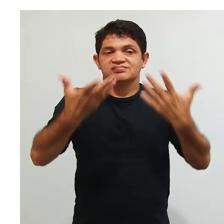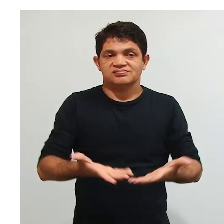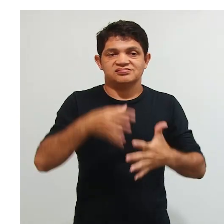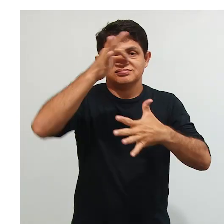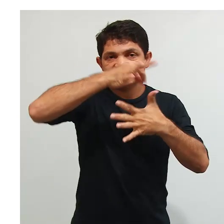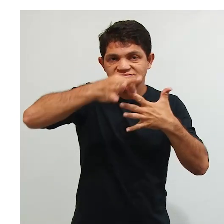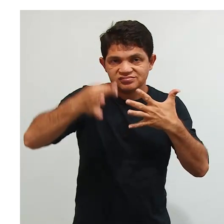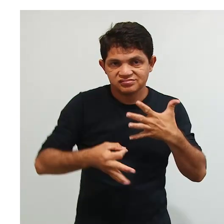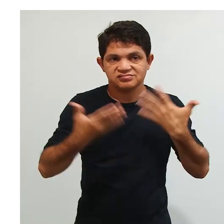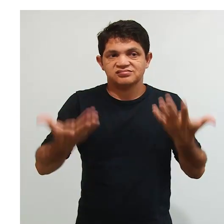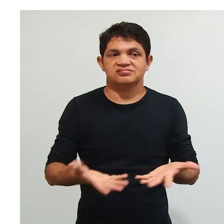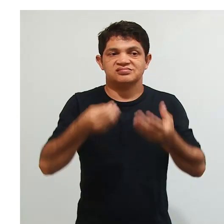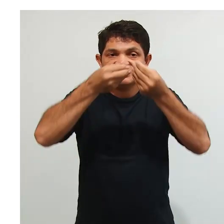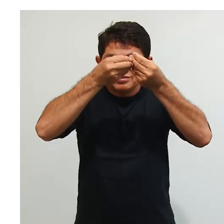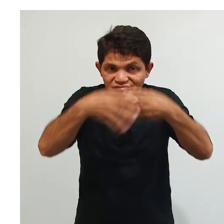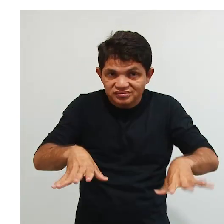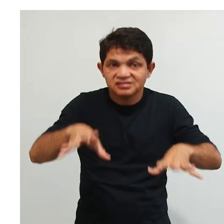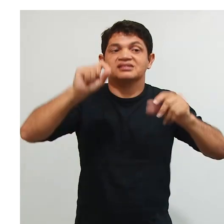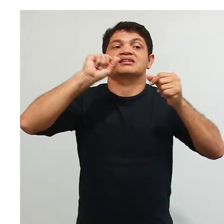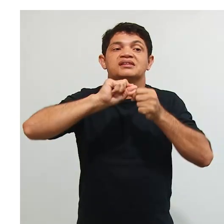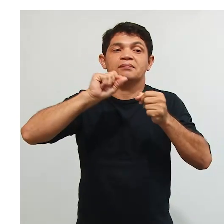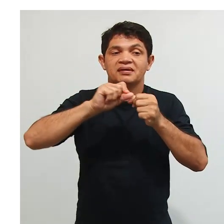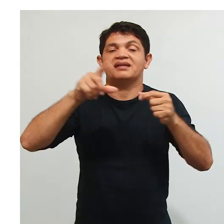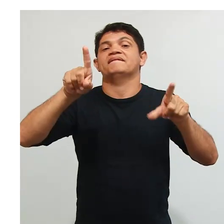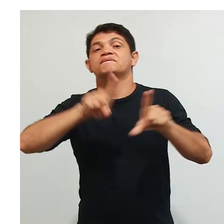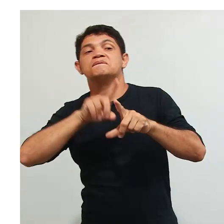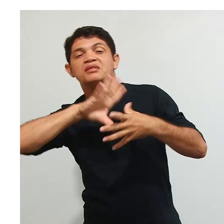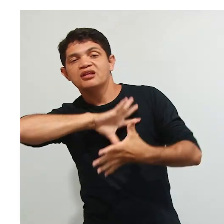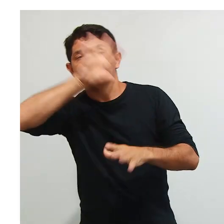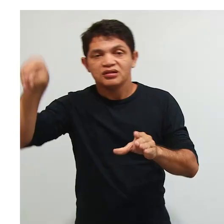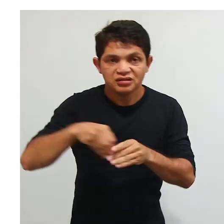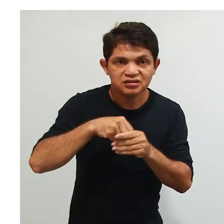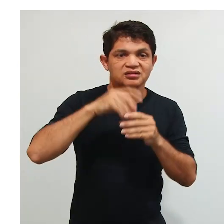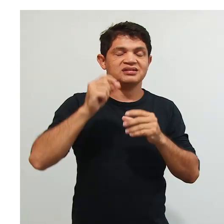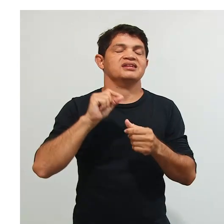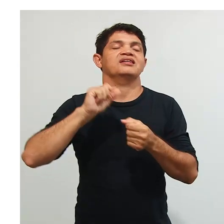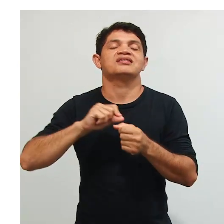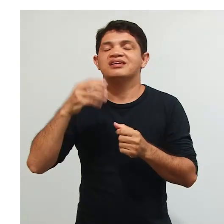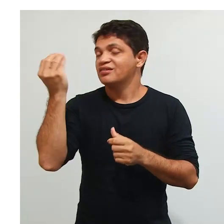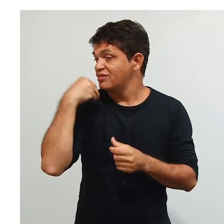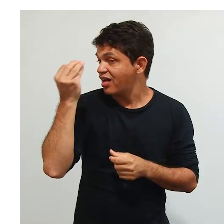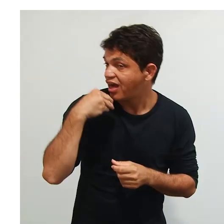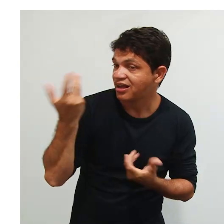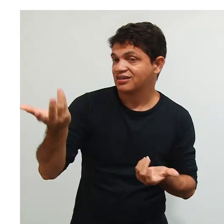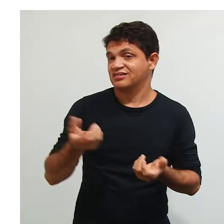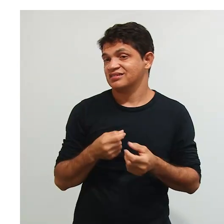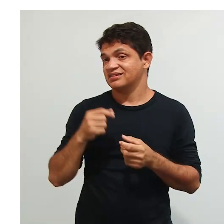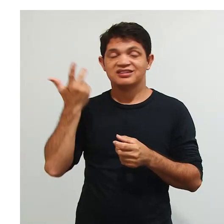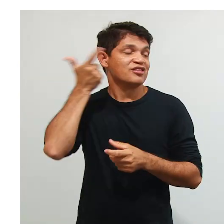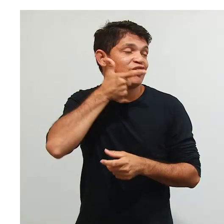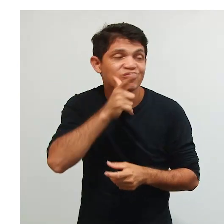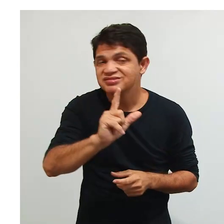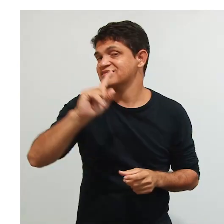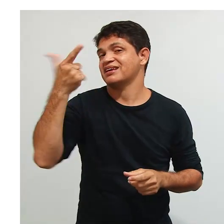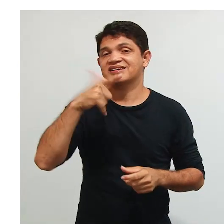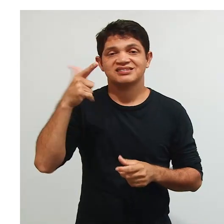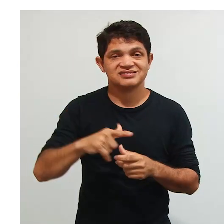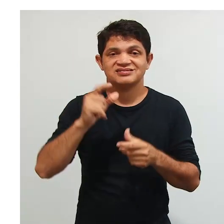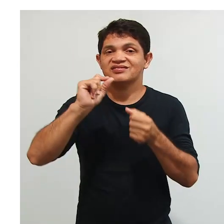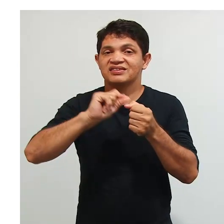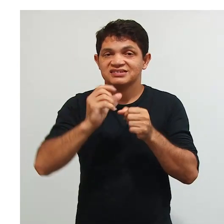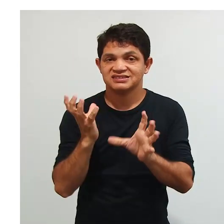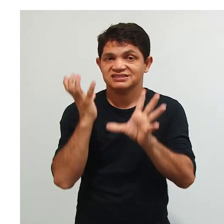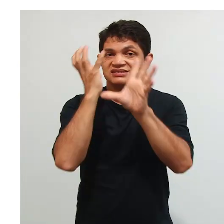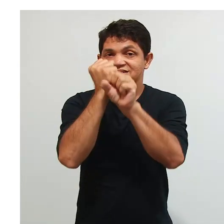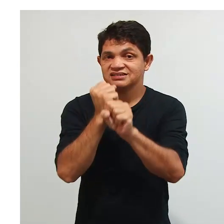matemático. Então, quer dizer, prejuízo no senso comum numérico, né, o senso numérico fraco, por exemplo, ele não